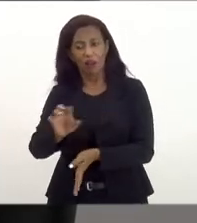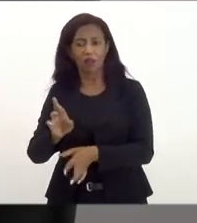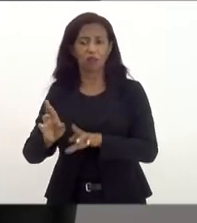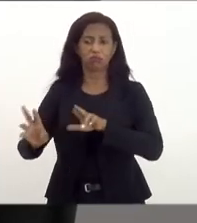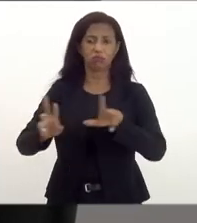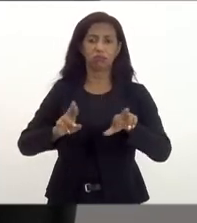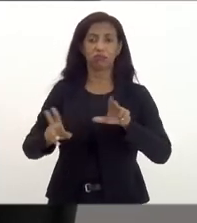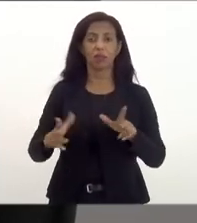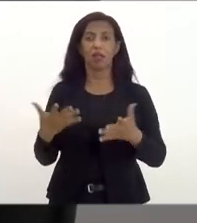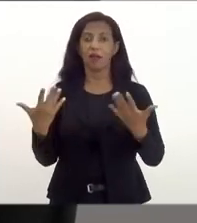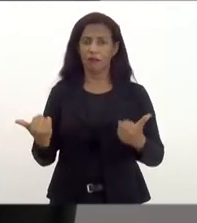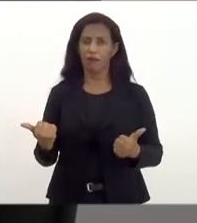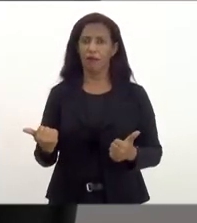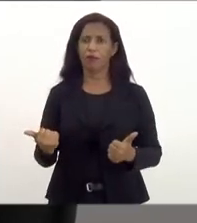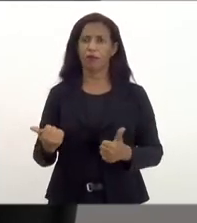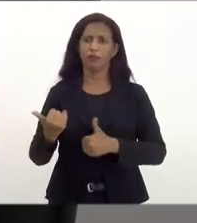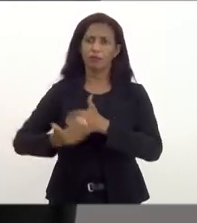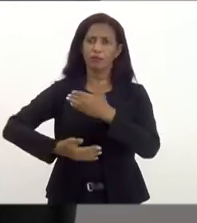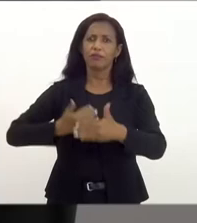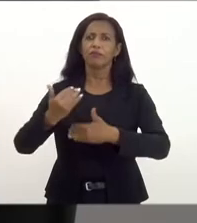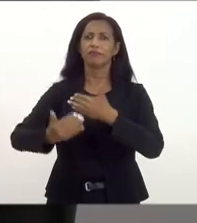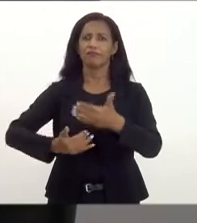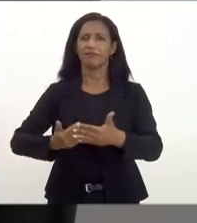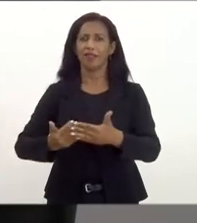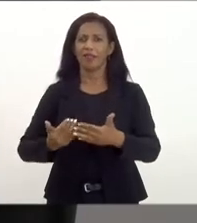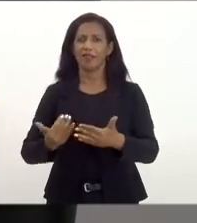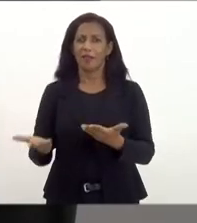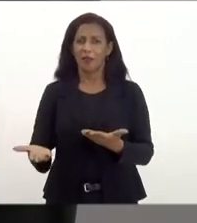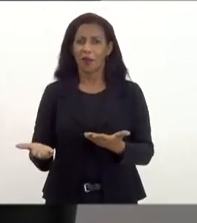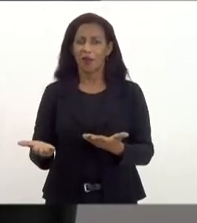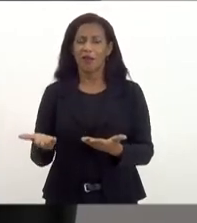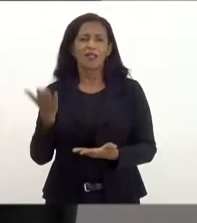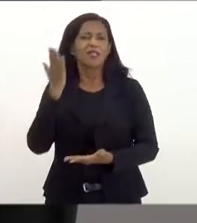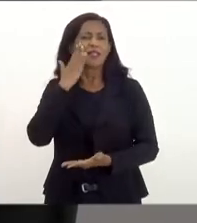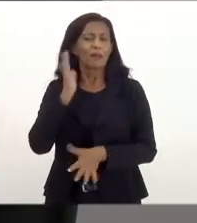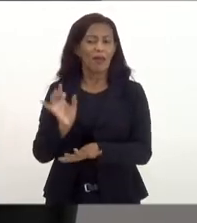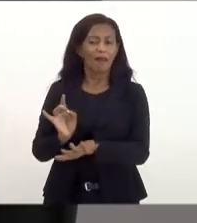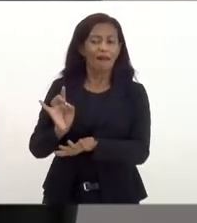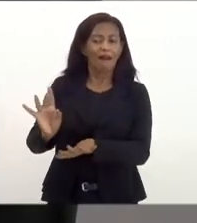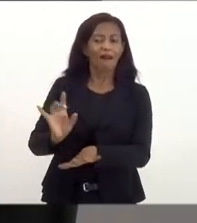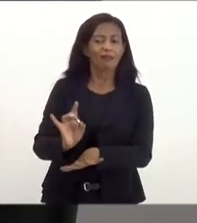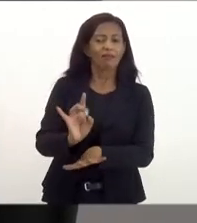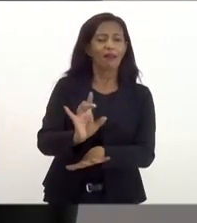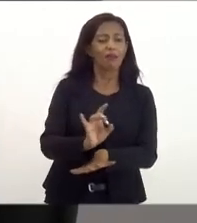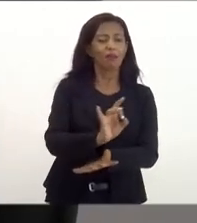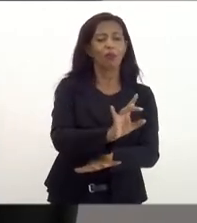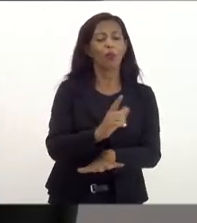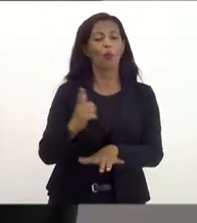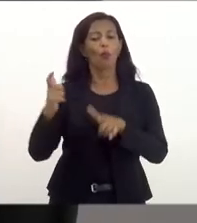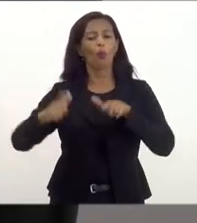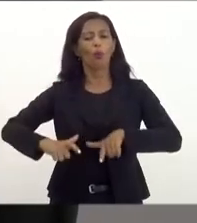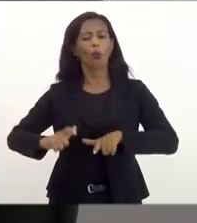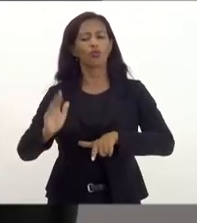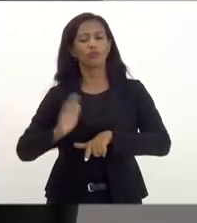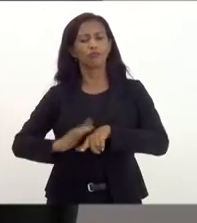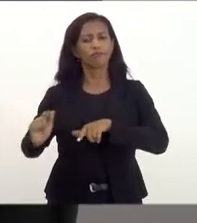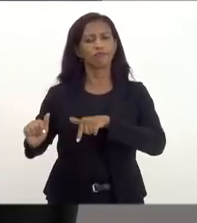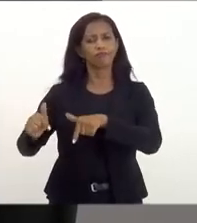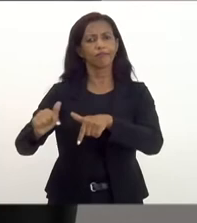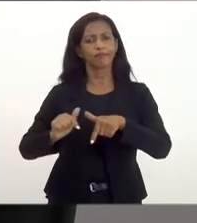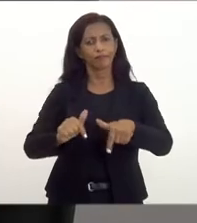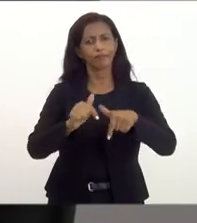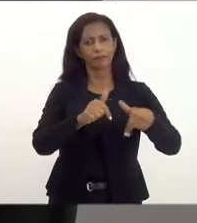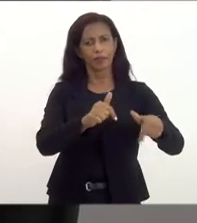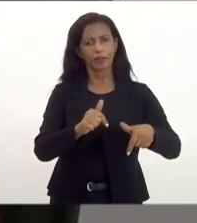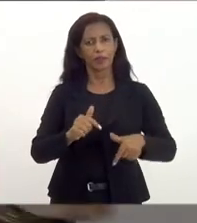caso não vamos passar de um para ou para saber em cada um e pode atuar na